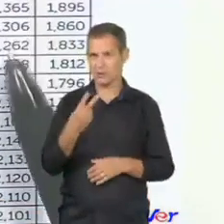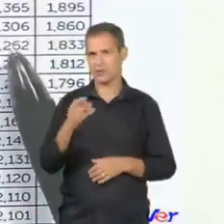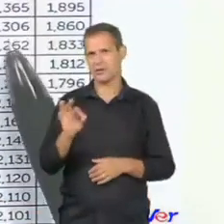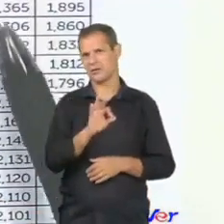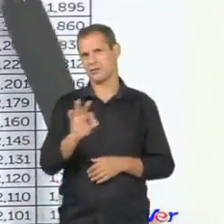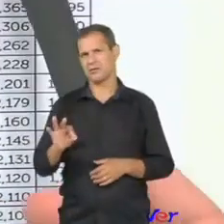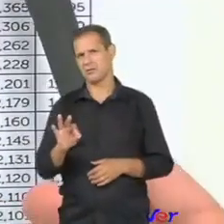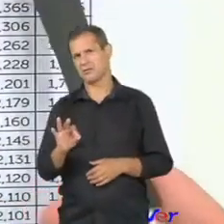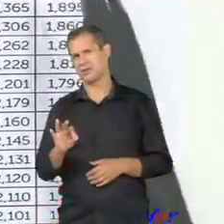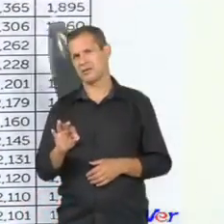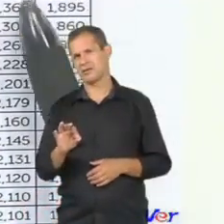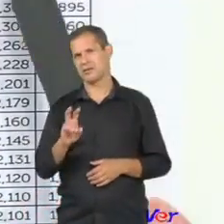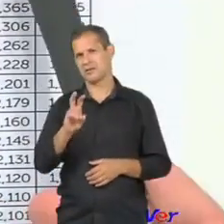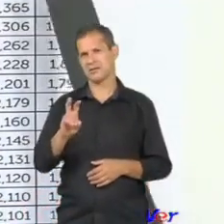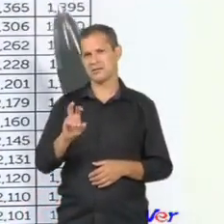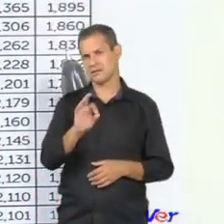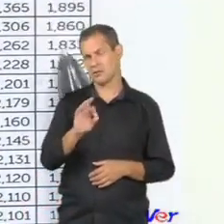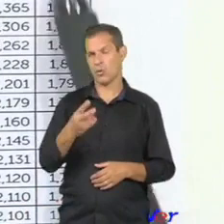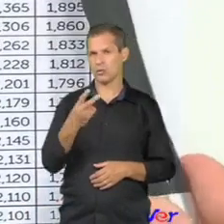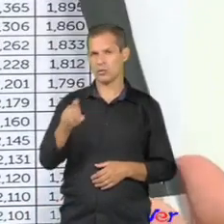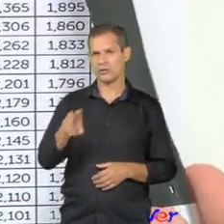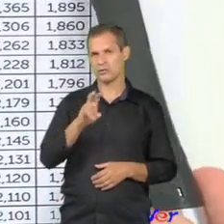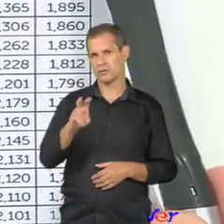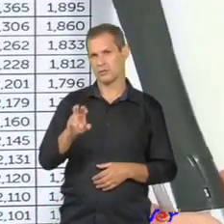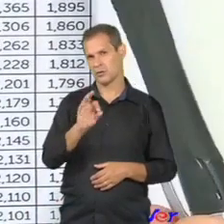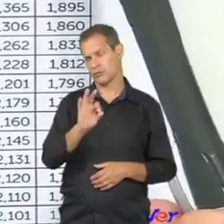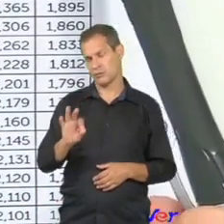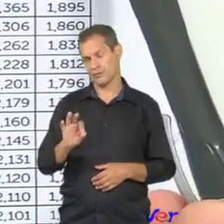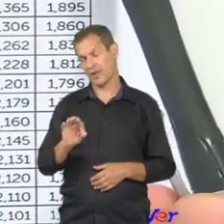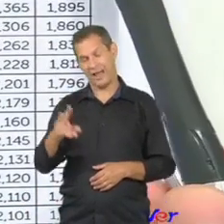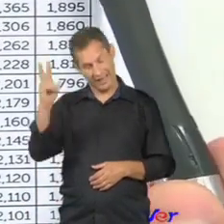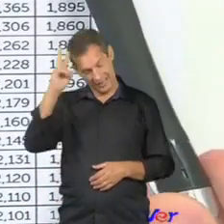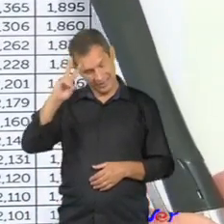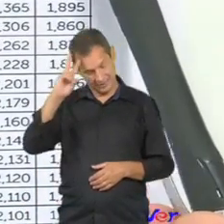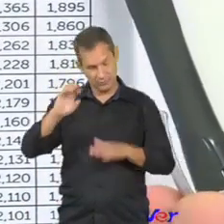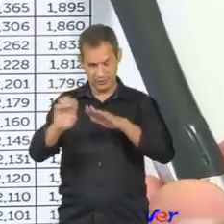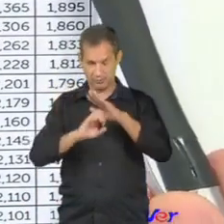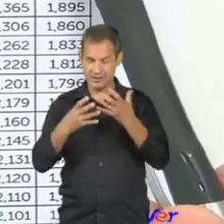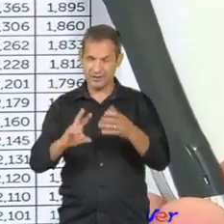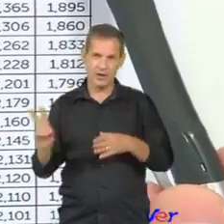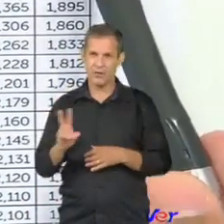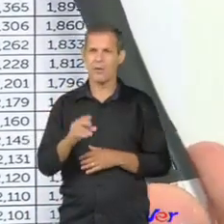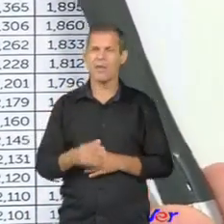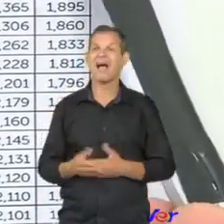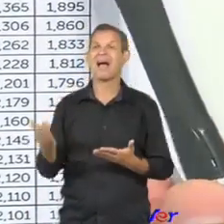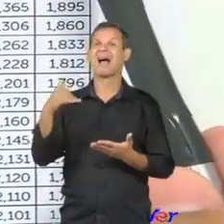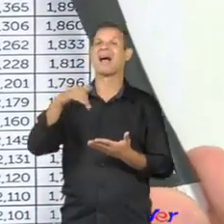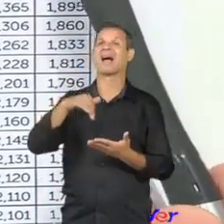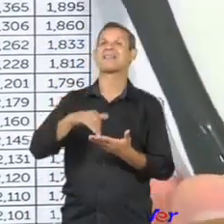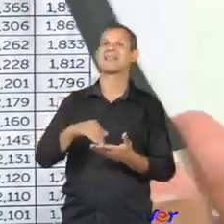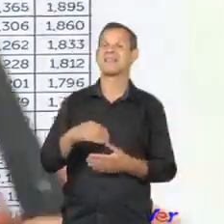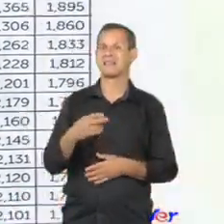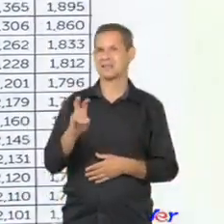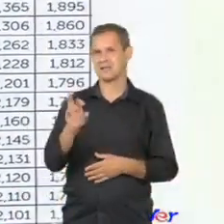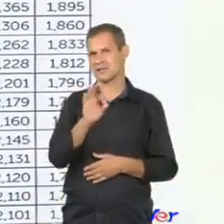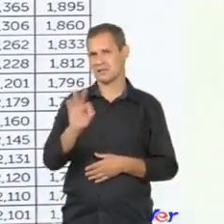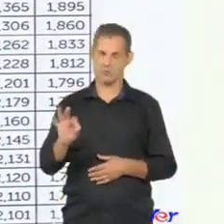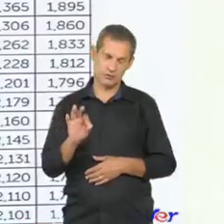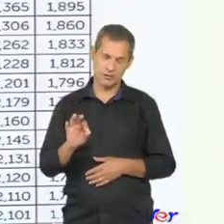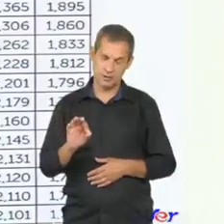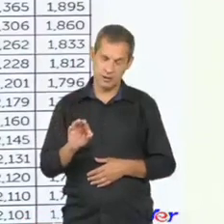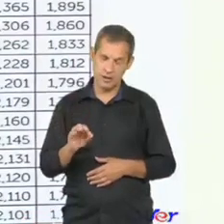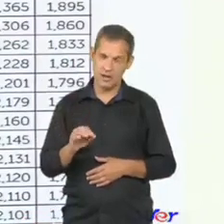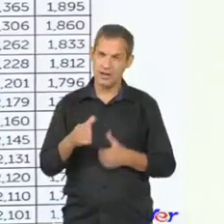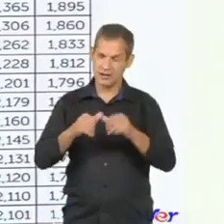2%, se é 2,5% ou se é 5%. Lembra, a nossa empresa ela quer um valor até de 5%. Então,